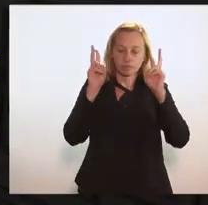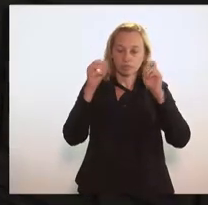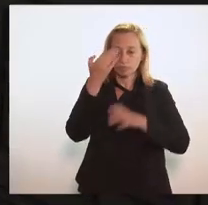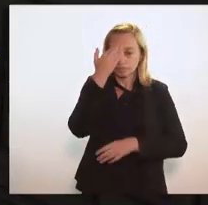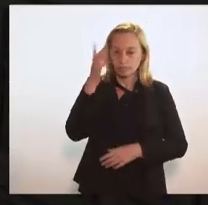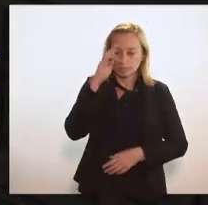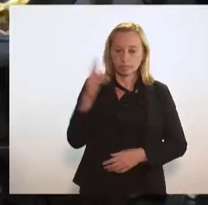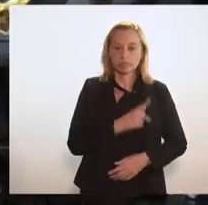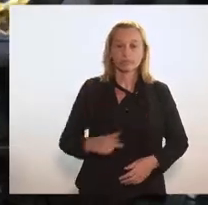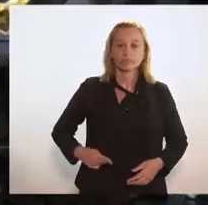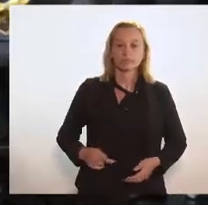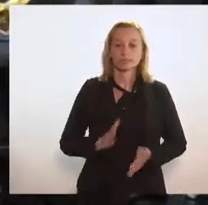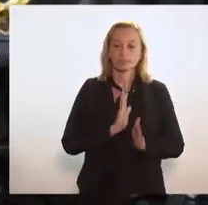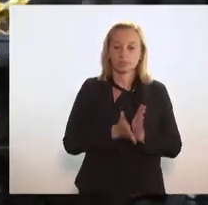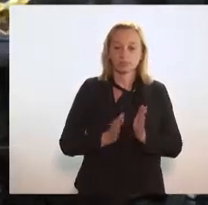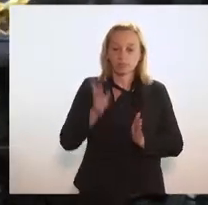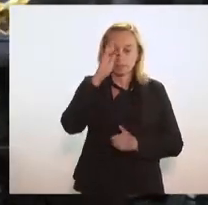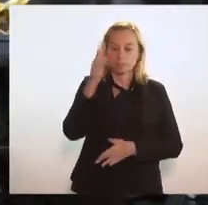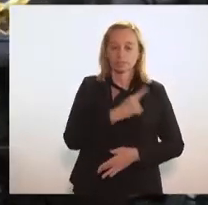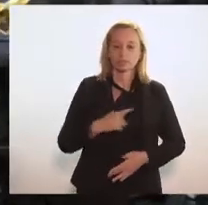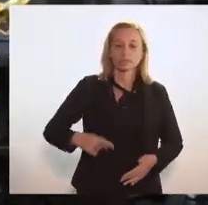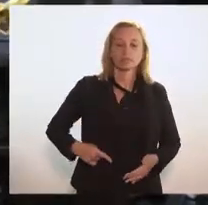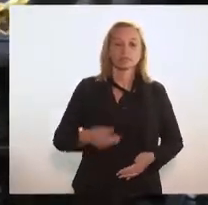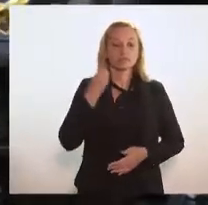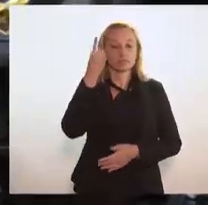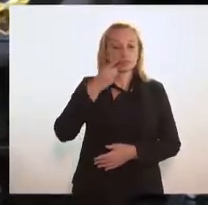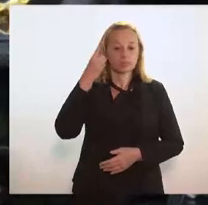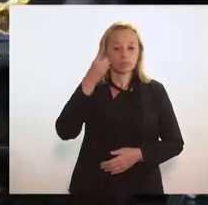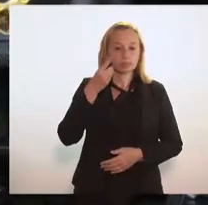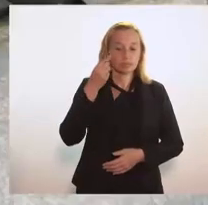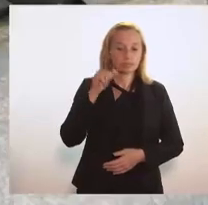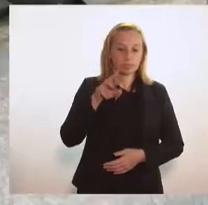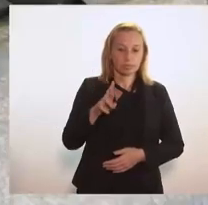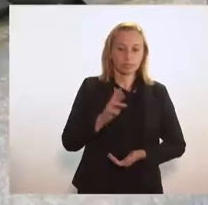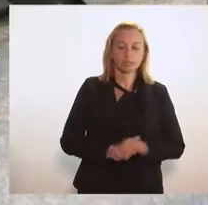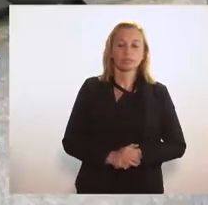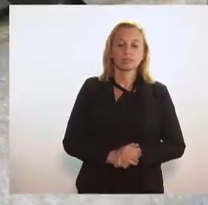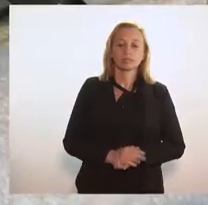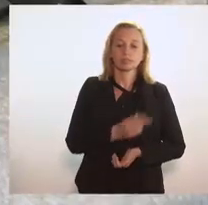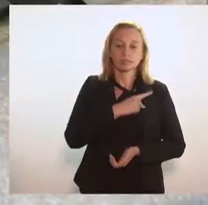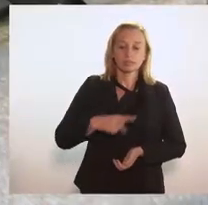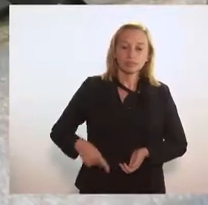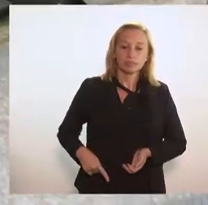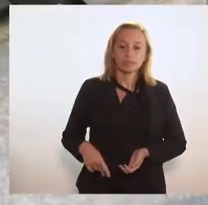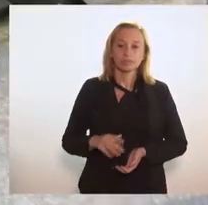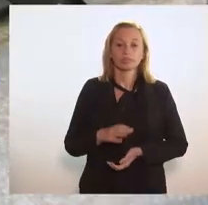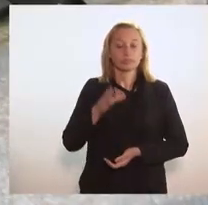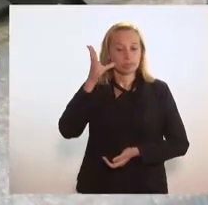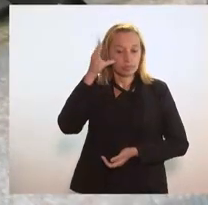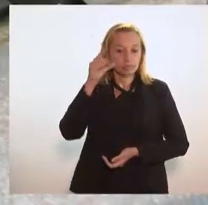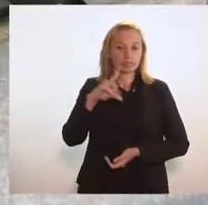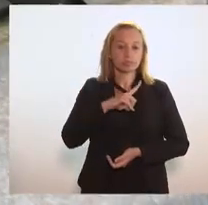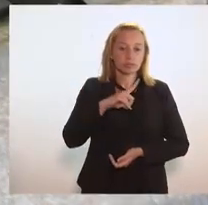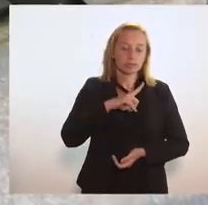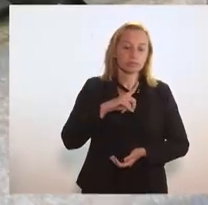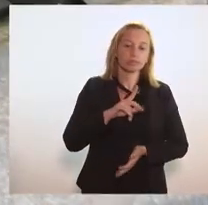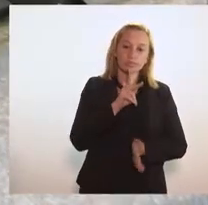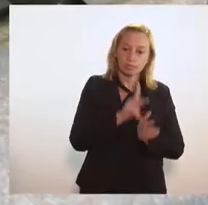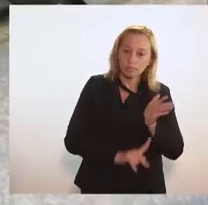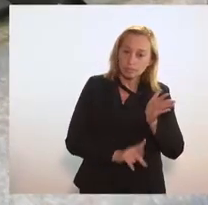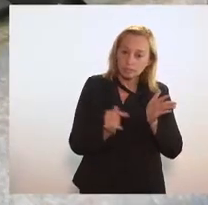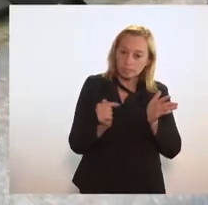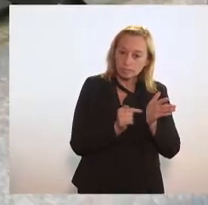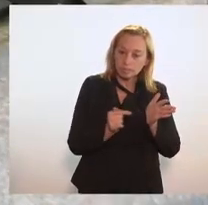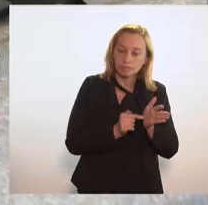obrigada senhor presidente questão de uns presentes são deu a deputado rosenverg Presidente eu eu tenho muito interesse que se